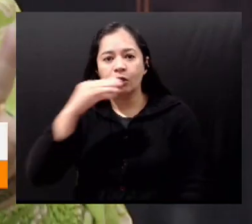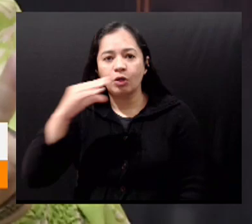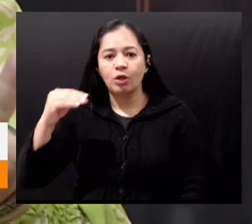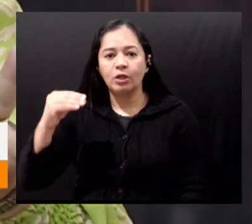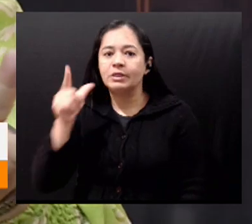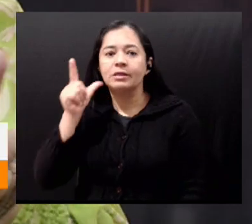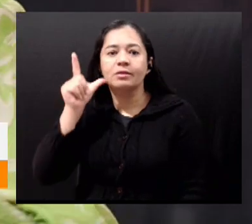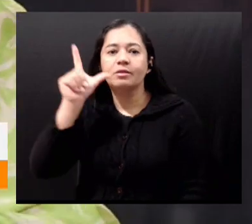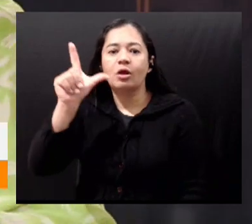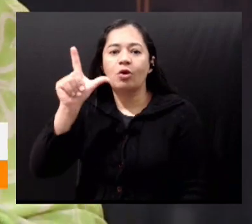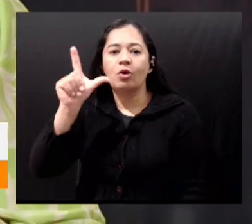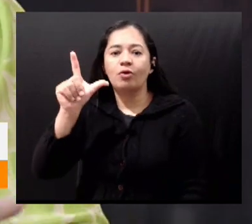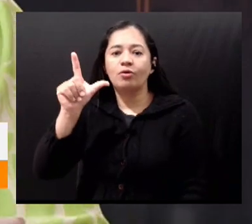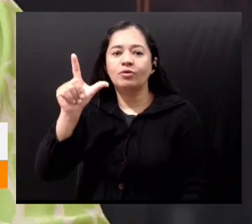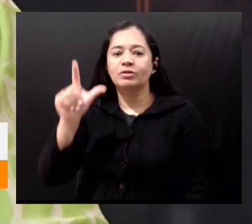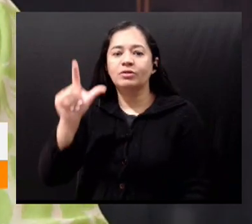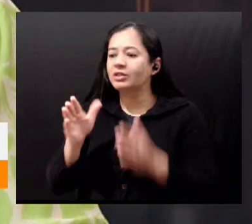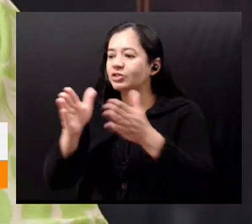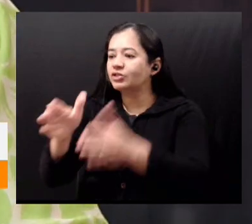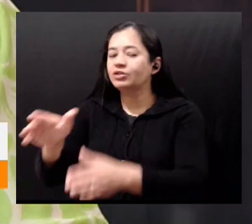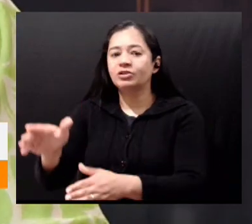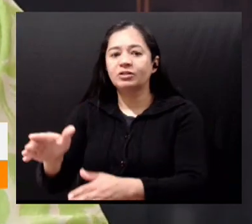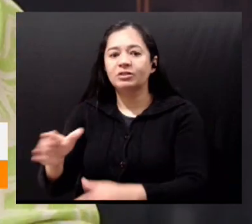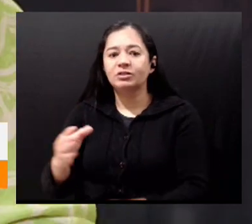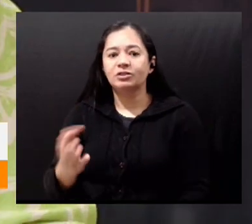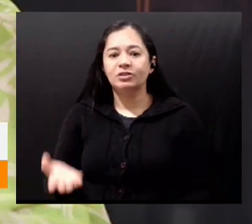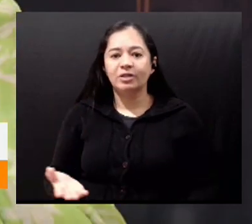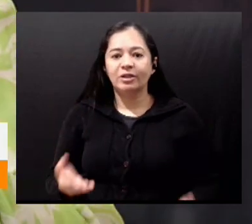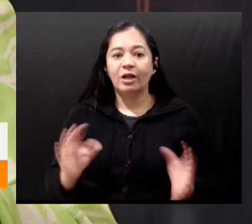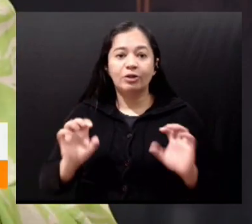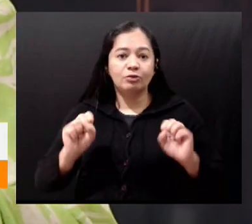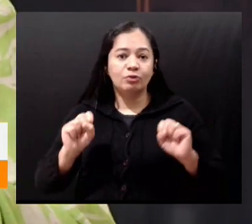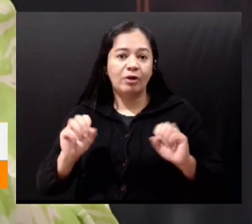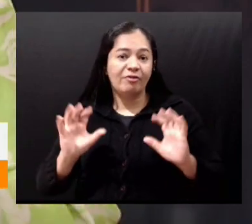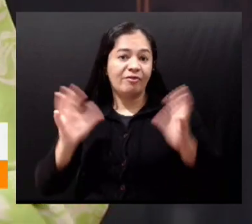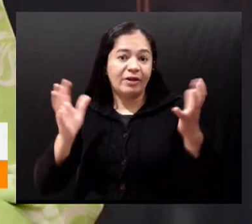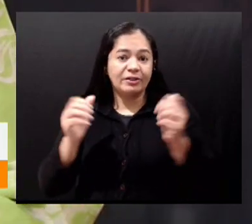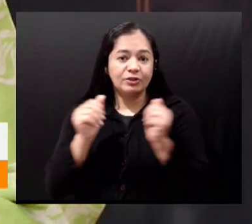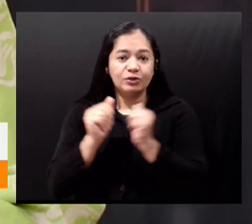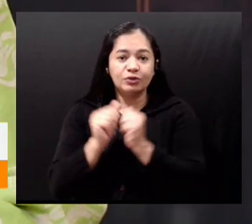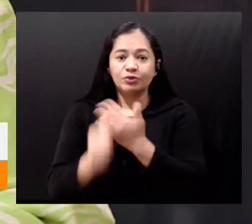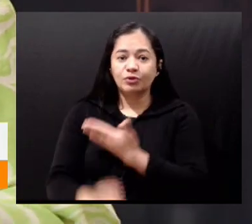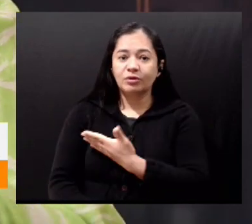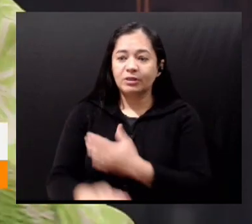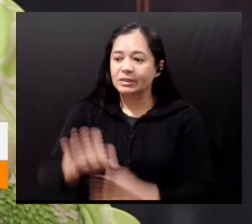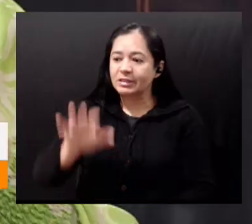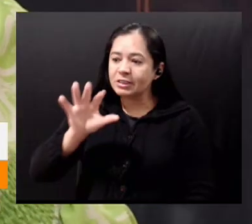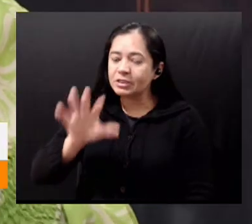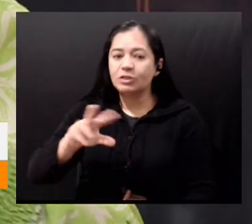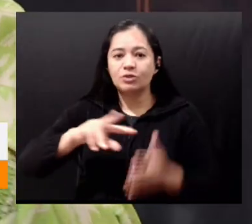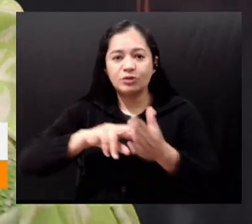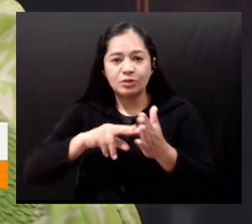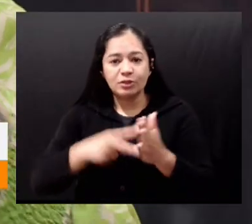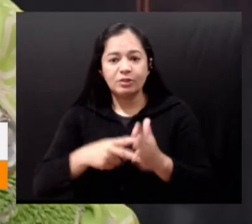bar, Aham. um happy hour com os amigos. Isso é uma fobia social. Não